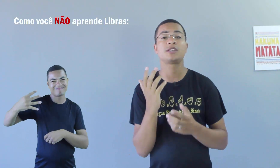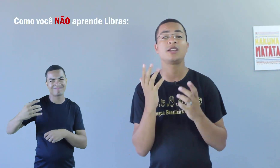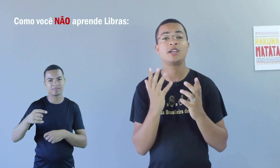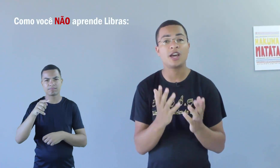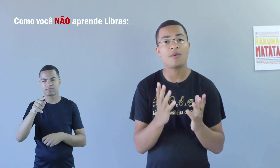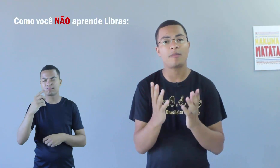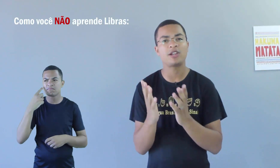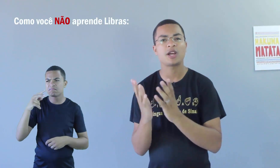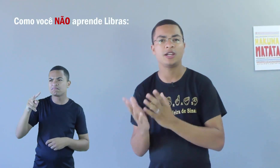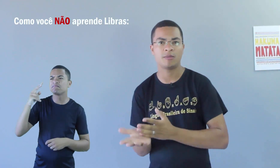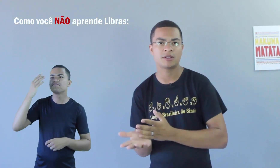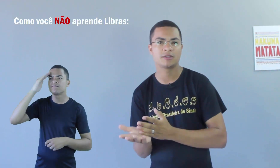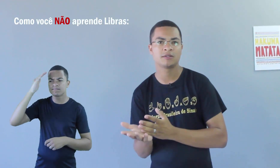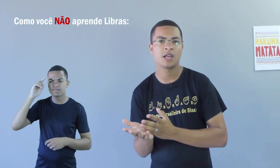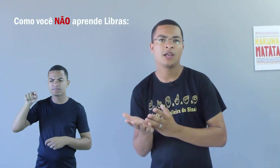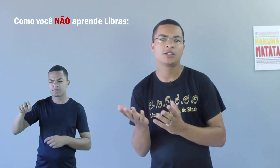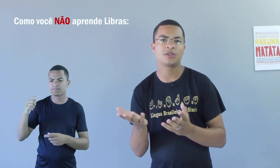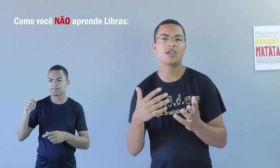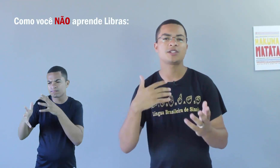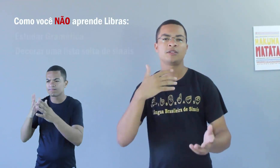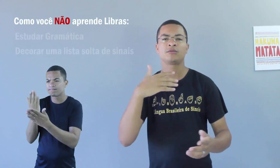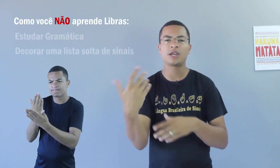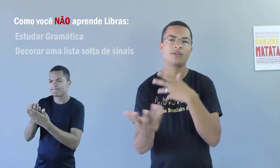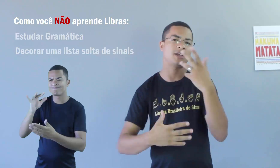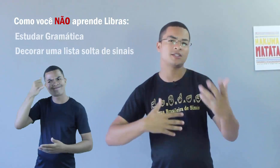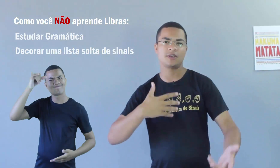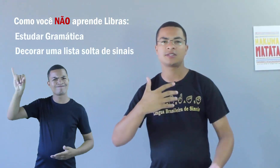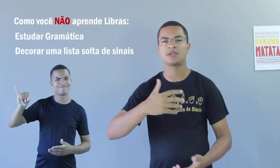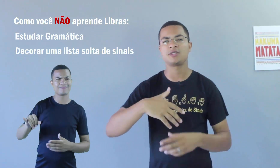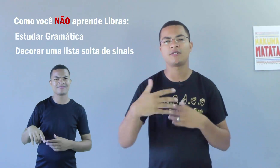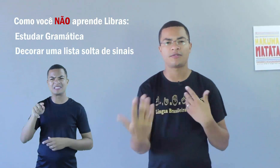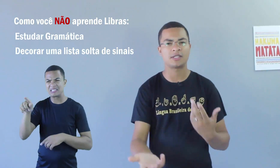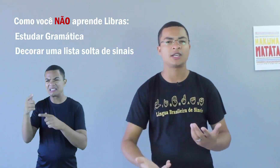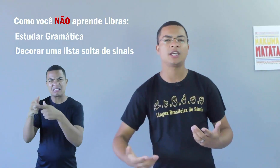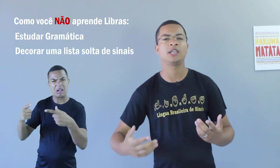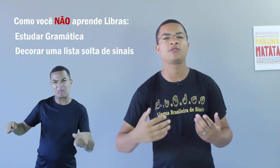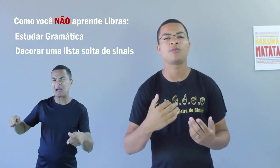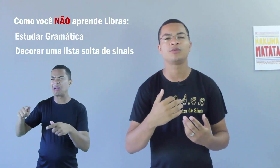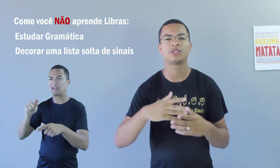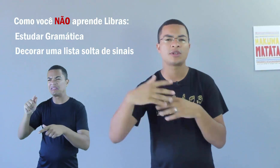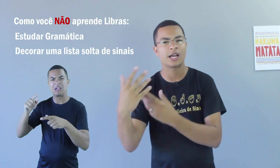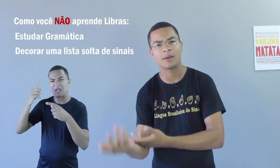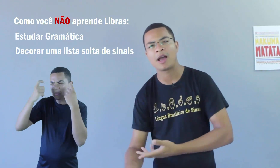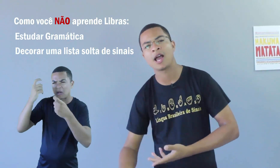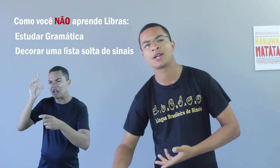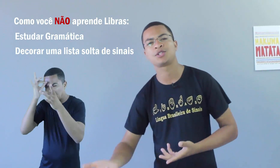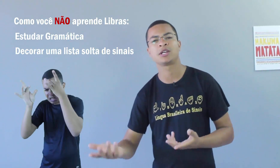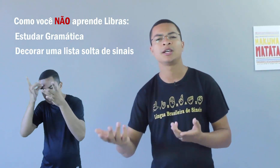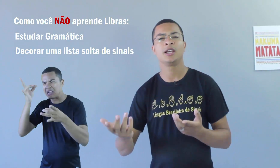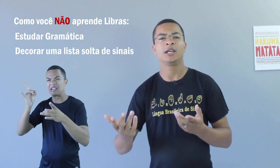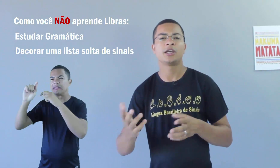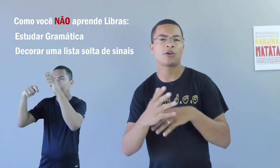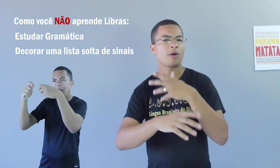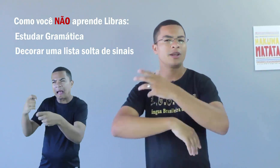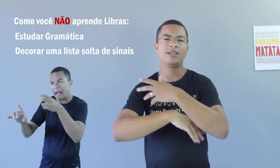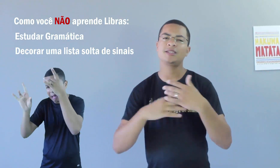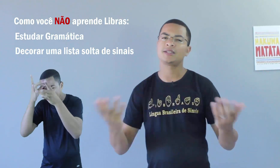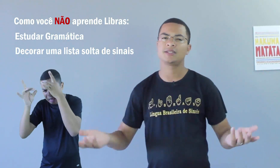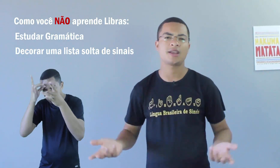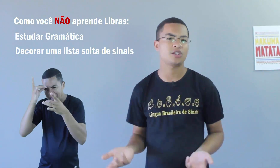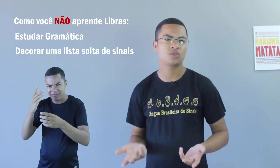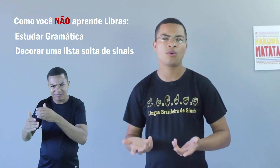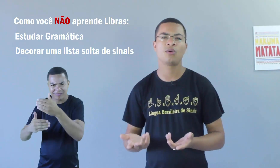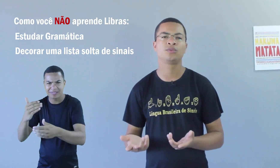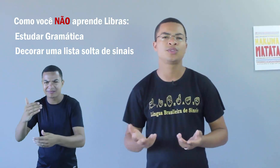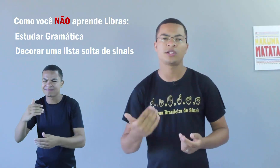como você não aprende a Libras. Então, ou seja, tudo aquilo que às vezes a gente vai fazendo, como estudar a gramática, decorar uma lista